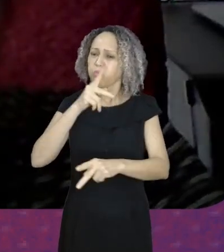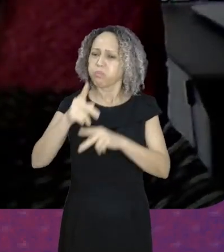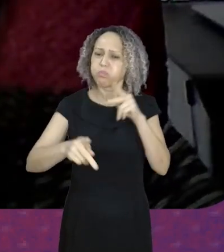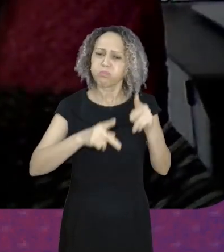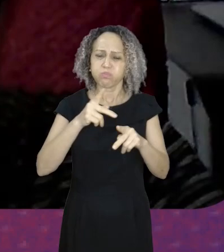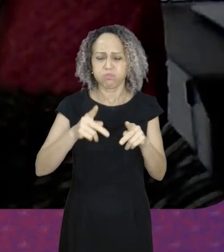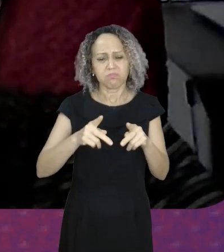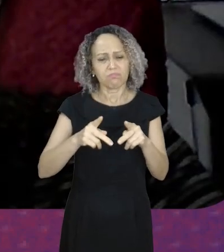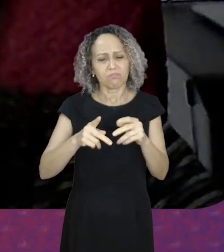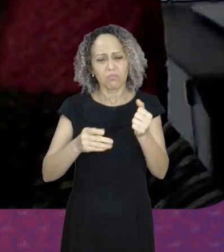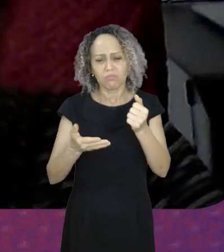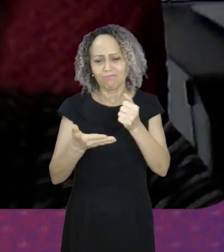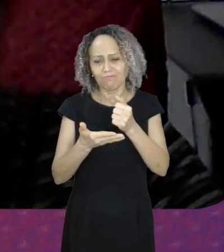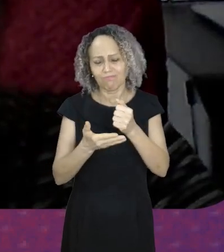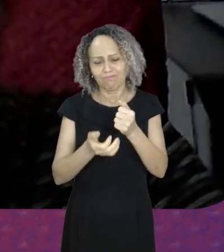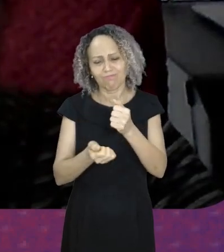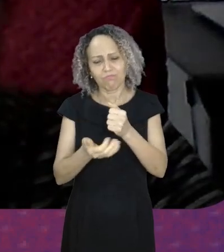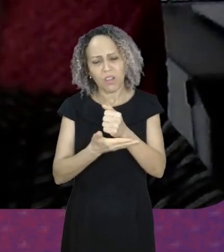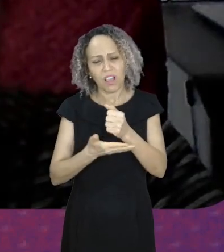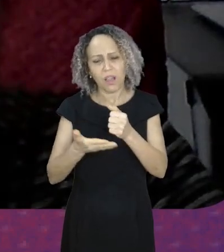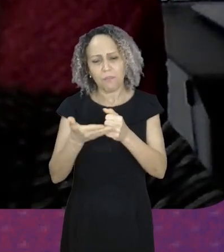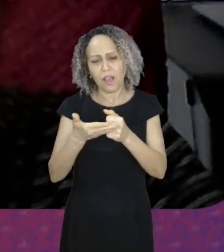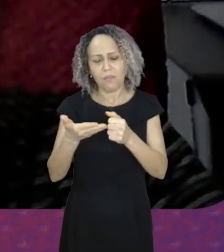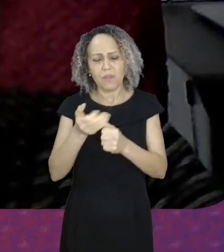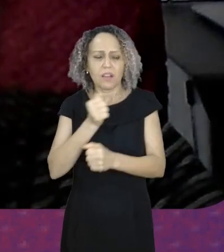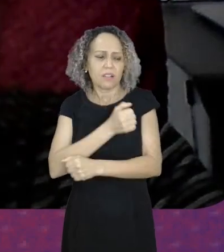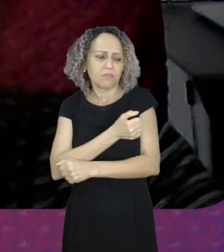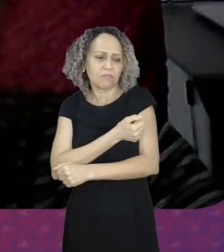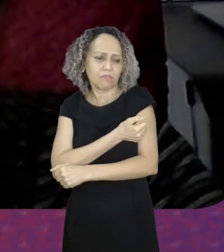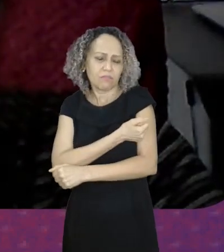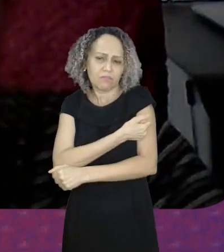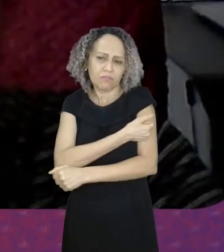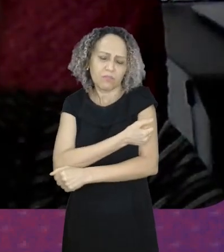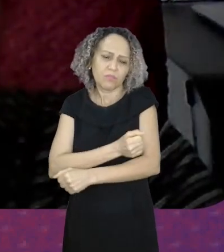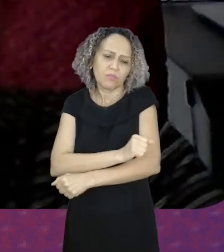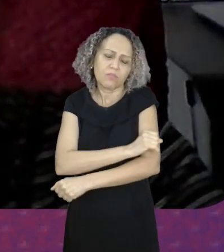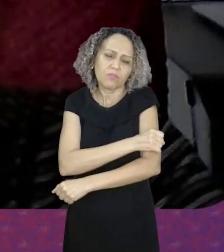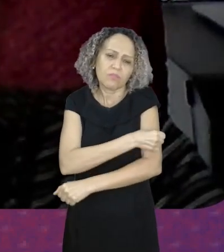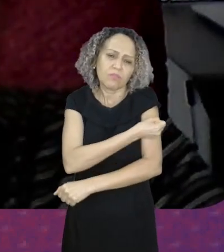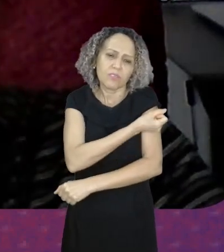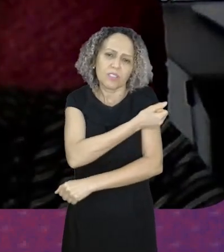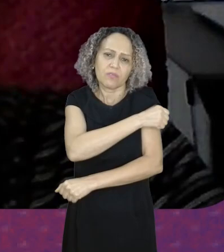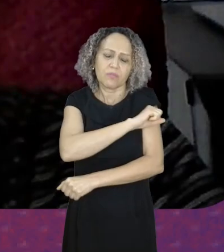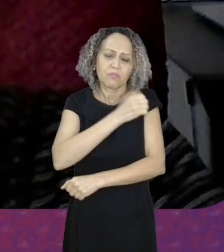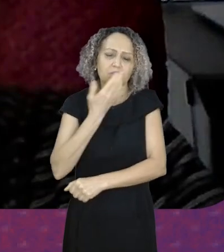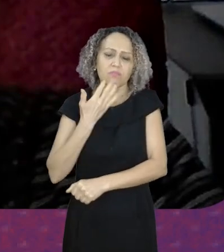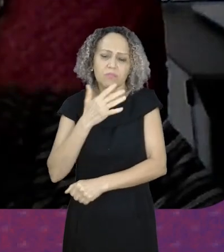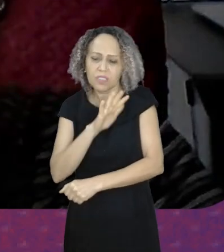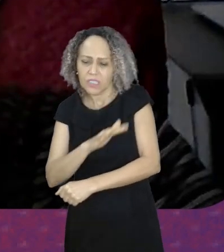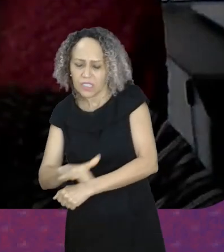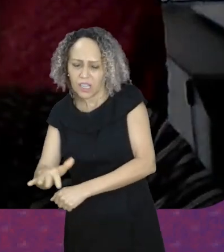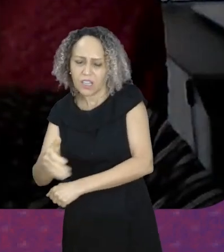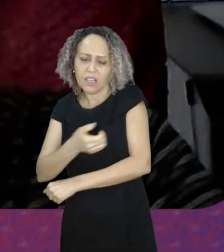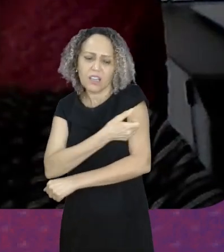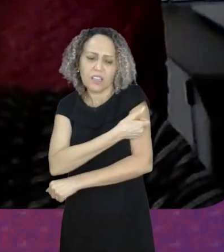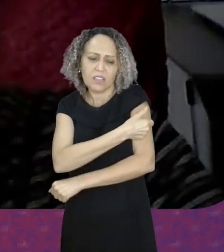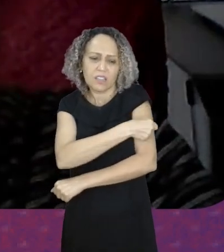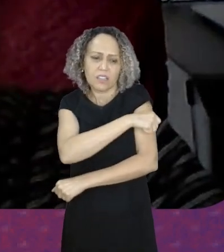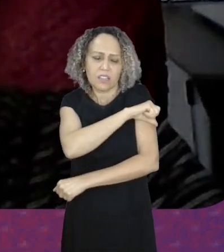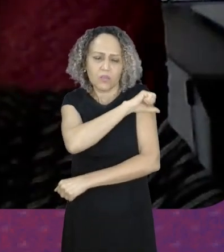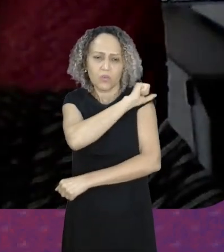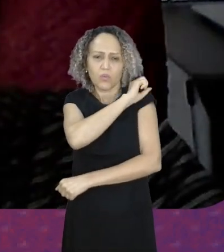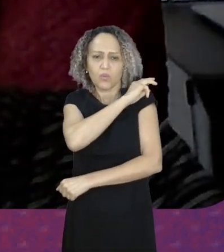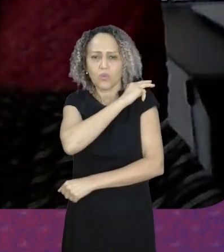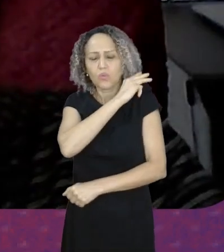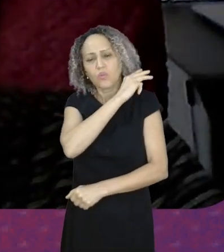vários níveis, né? No ensino fundamental, no ensino médio, no